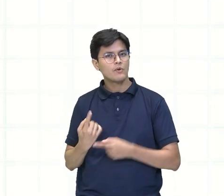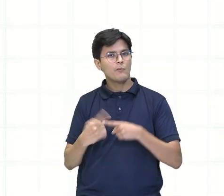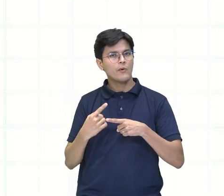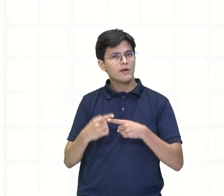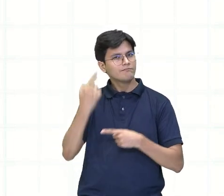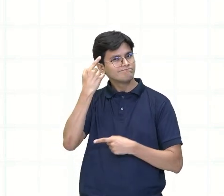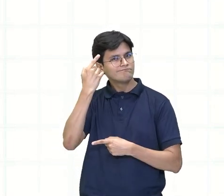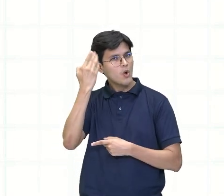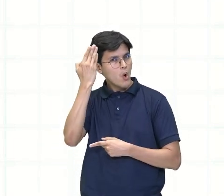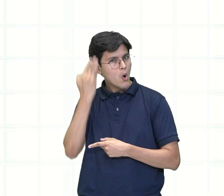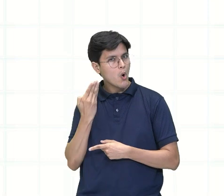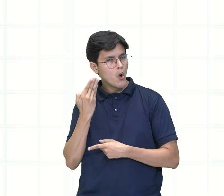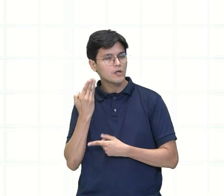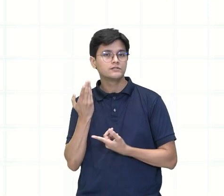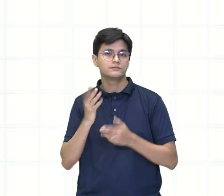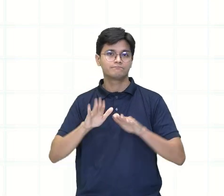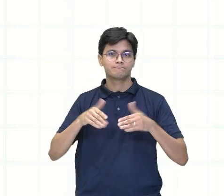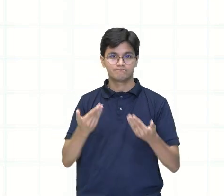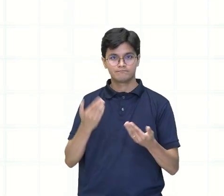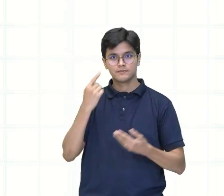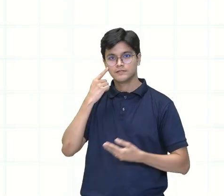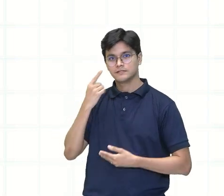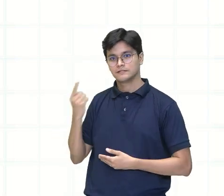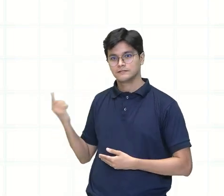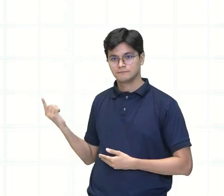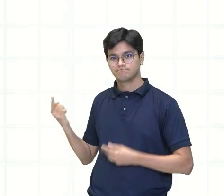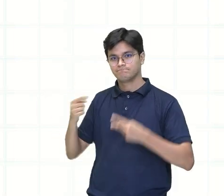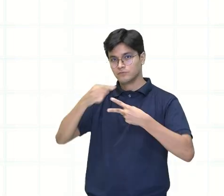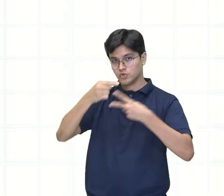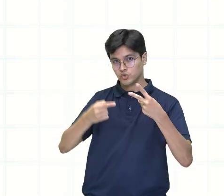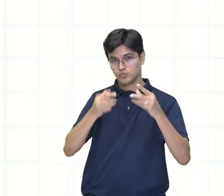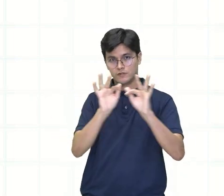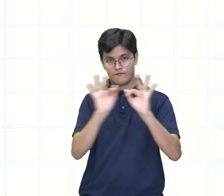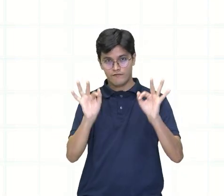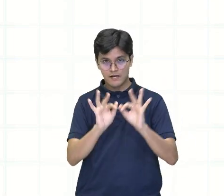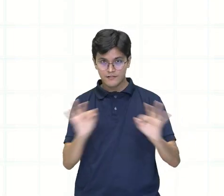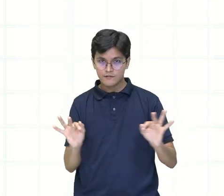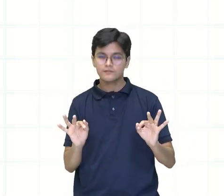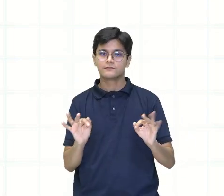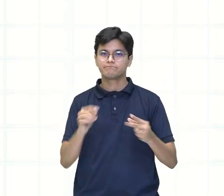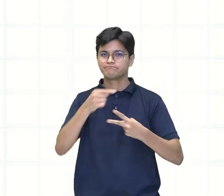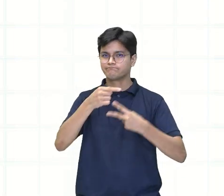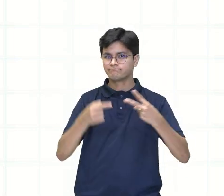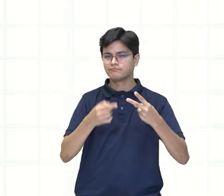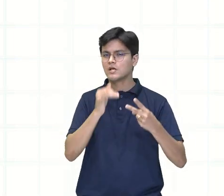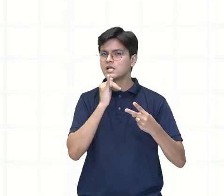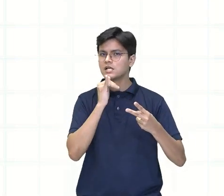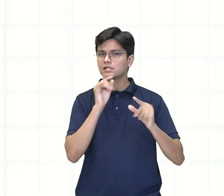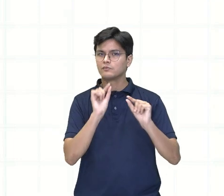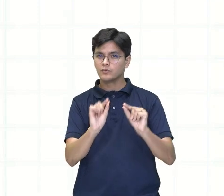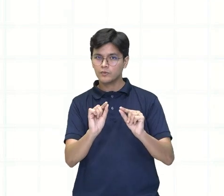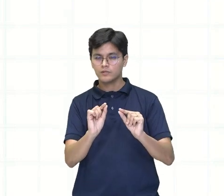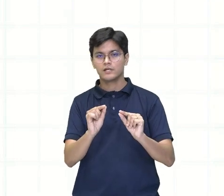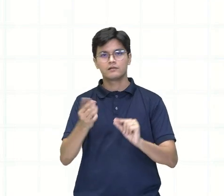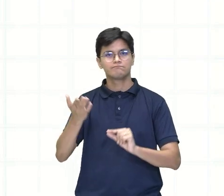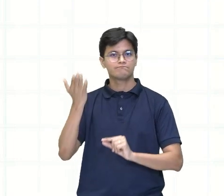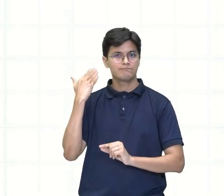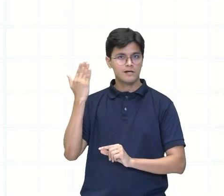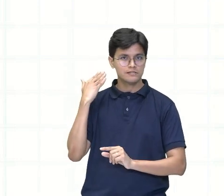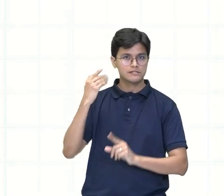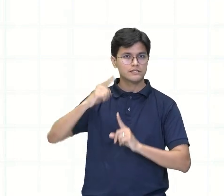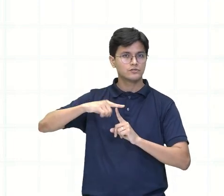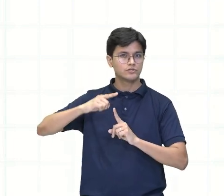was bleeding. Então, essas duas frases são exemplos do past continuous ou